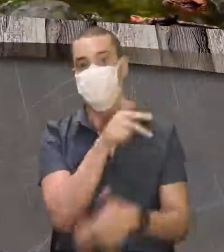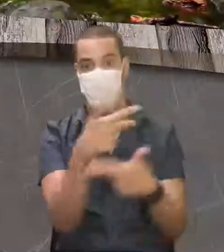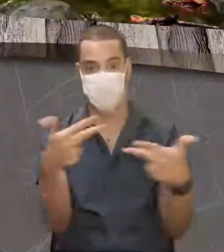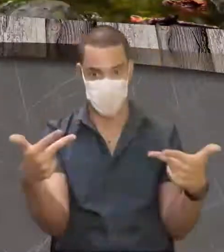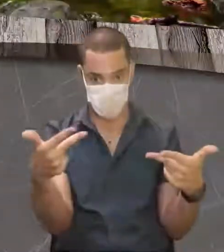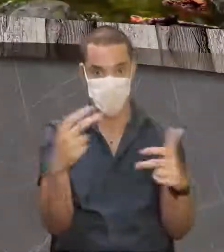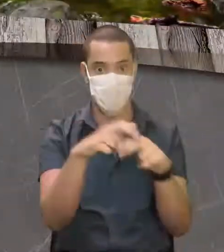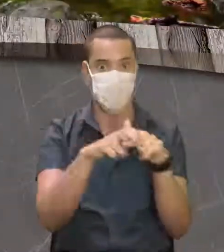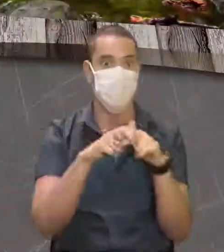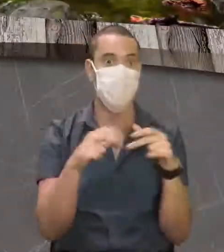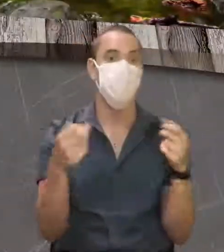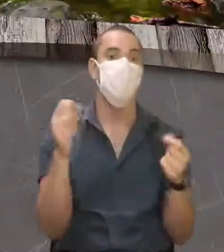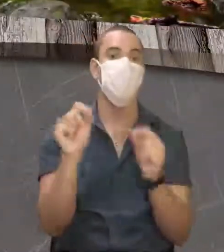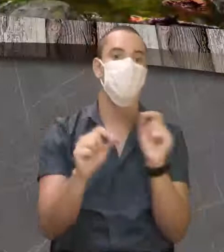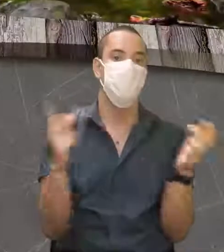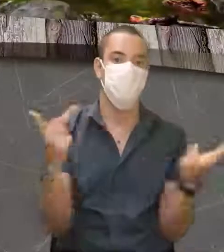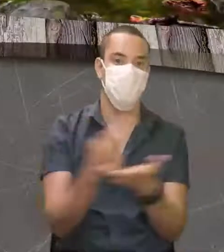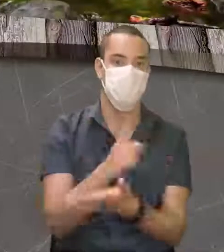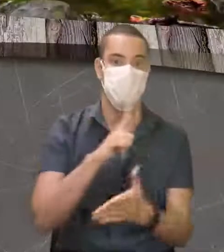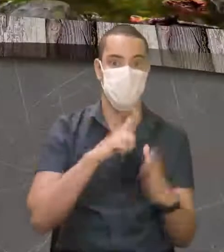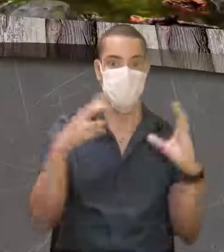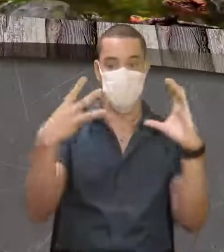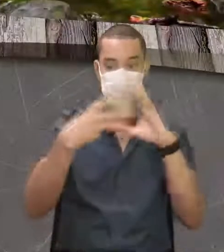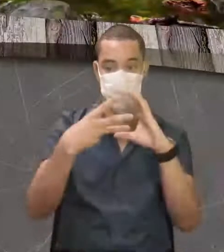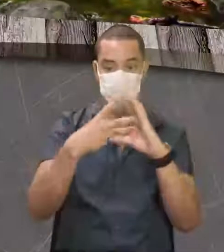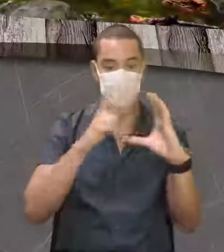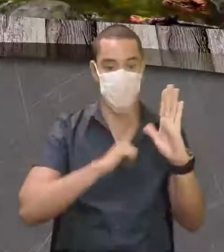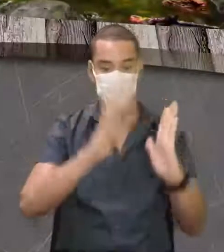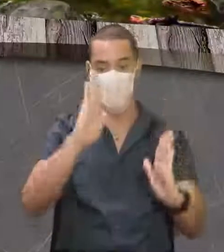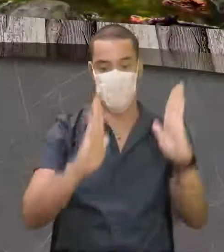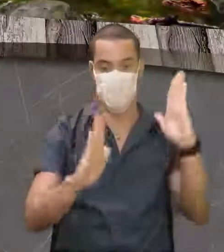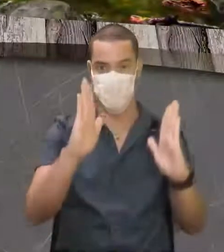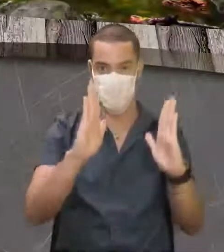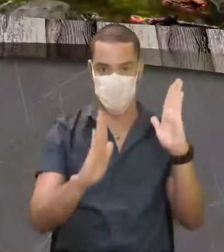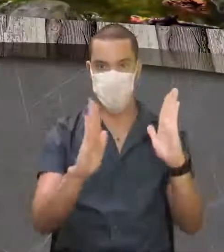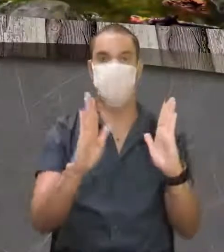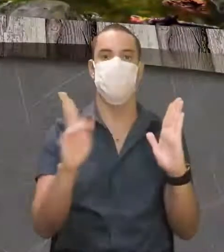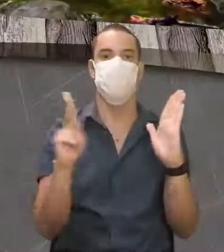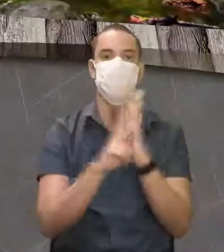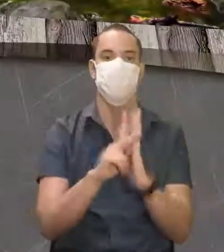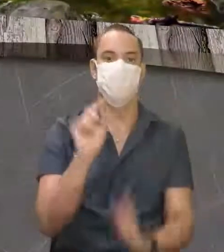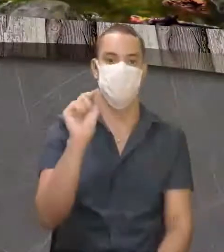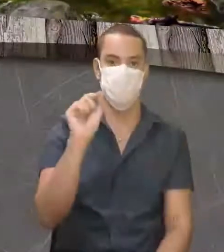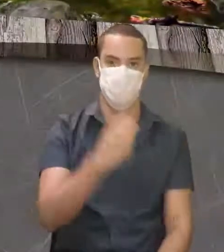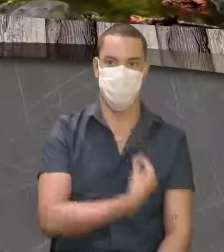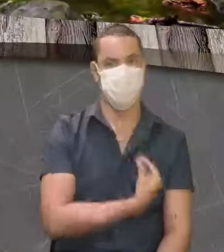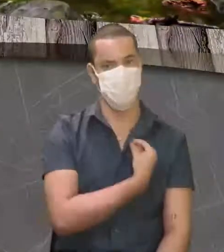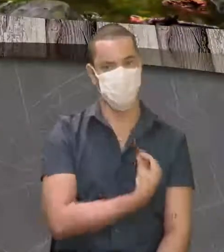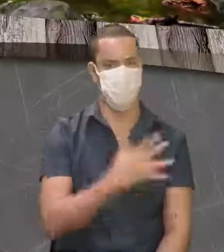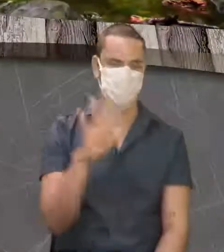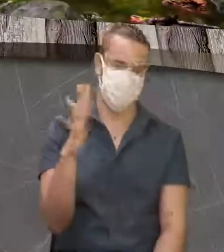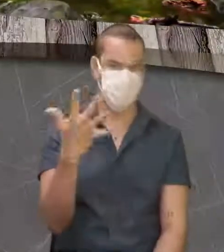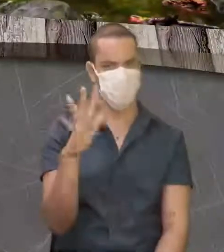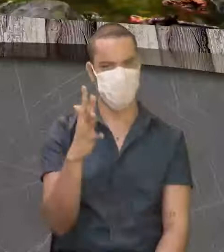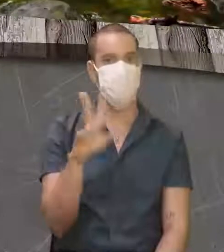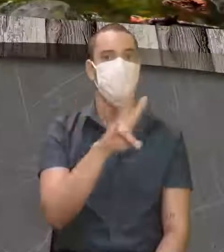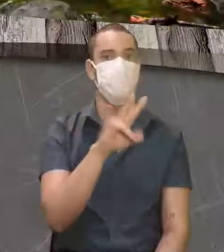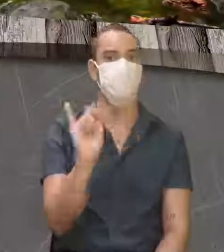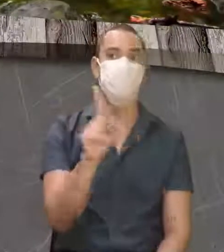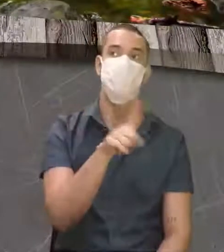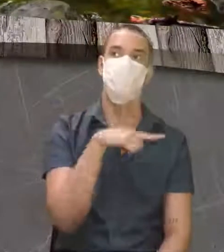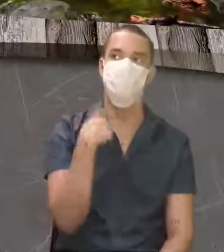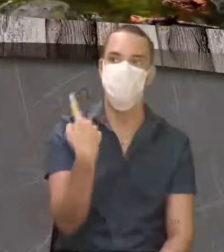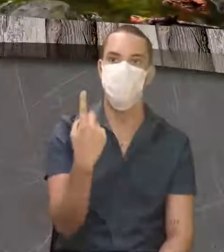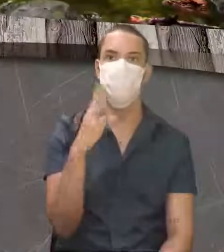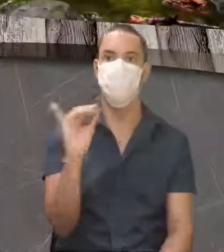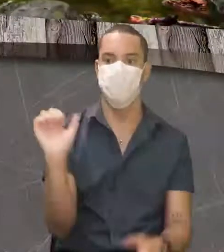você também vai ter aquelas células que vão ter um período, né, de vida, vamos dizer assim. Elas vão morrer, elas vão